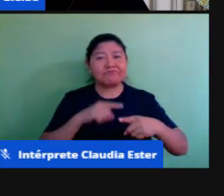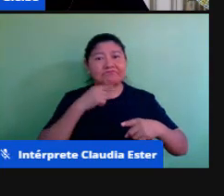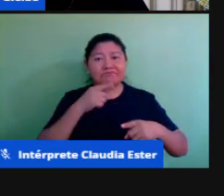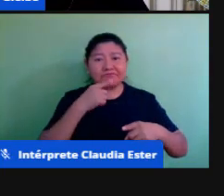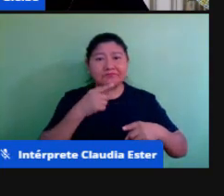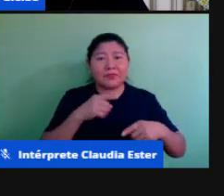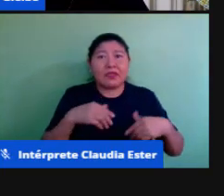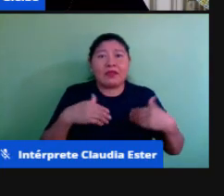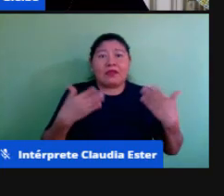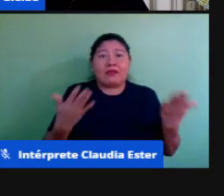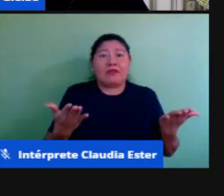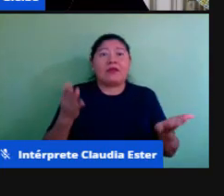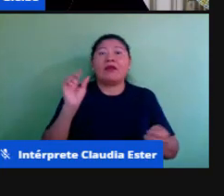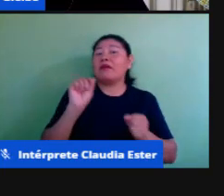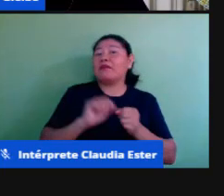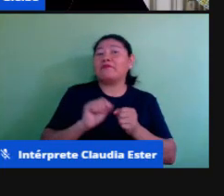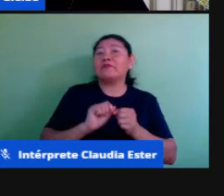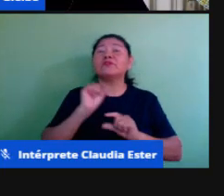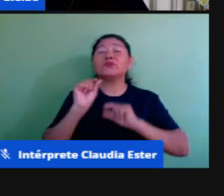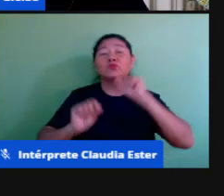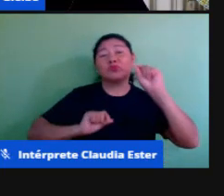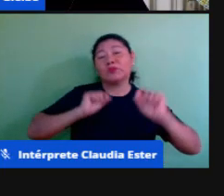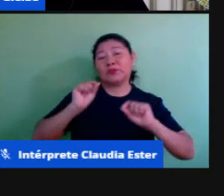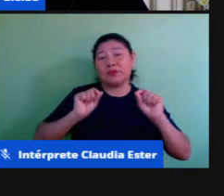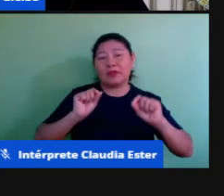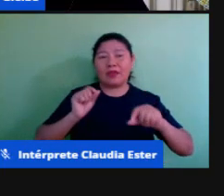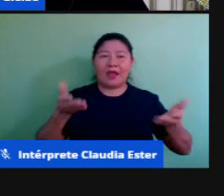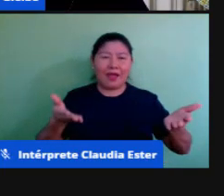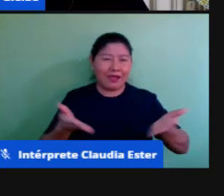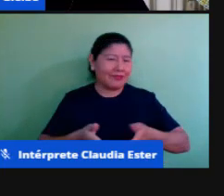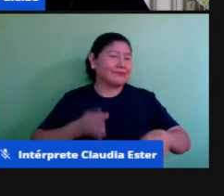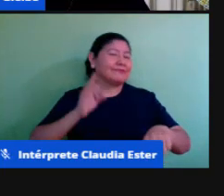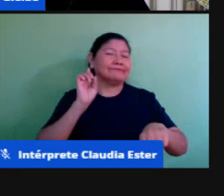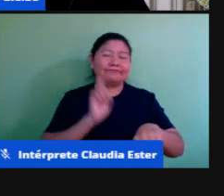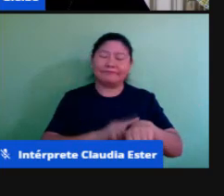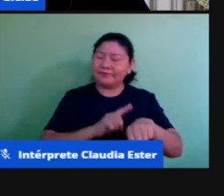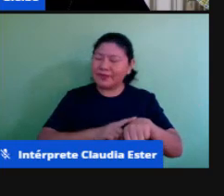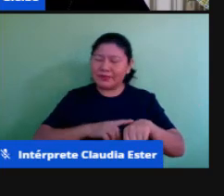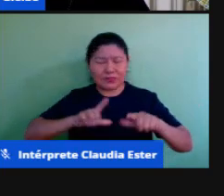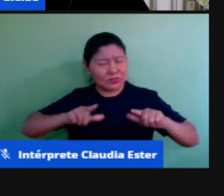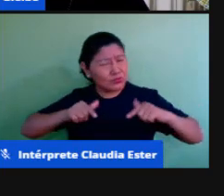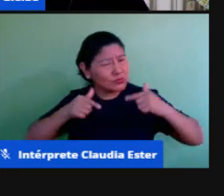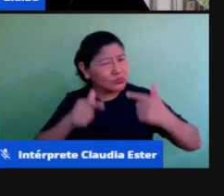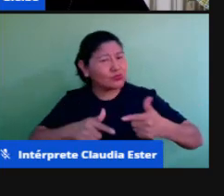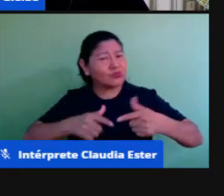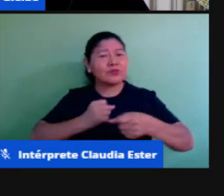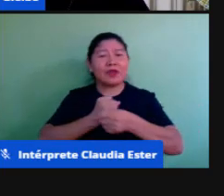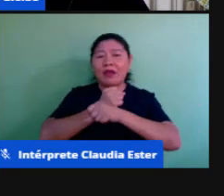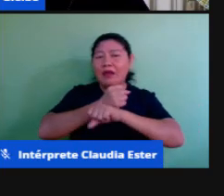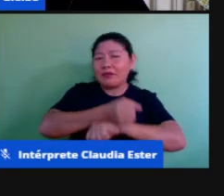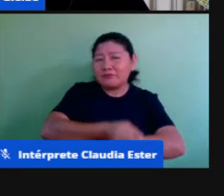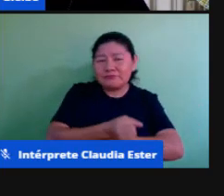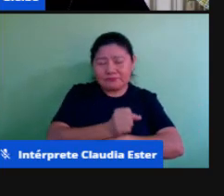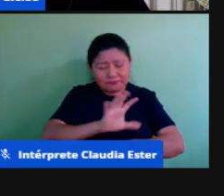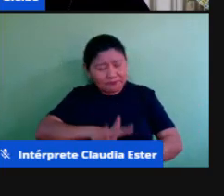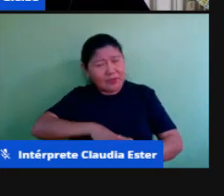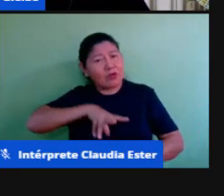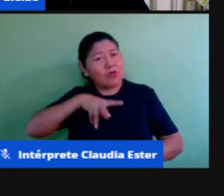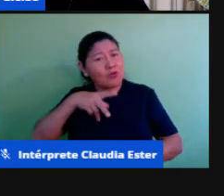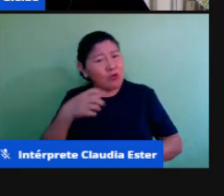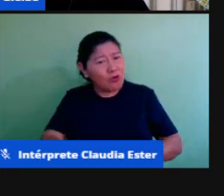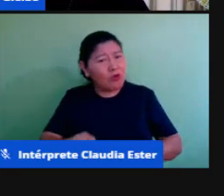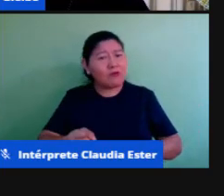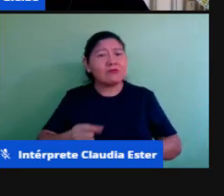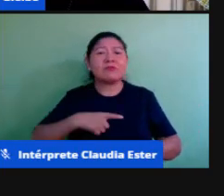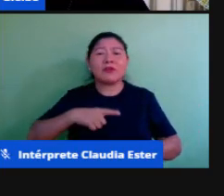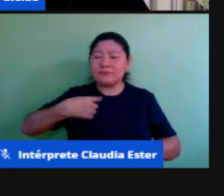fazer? Agora é o momento de agir, de desafiar a si mesma, de